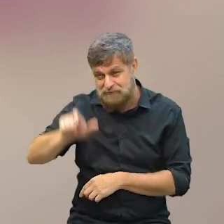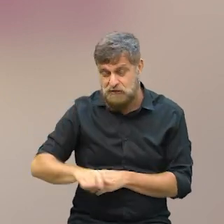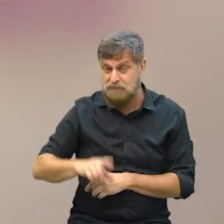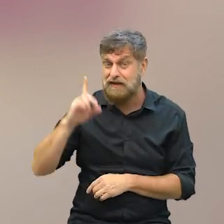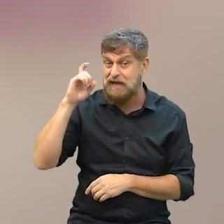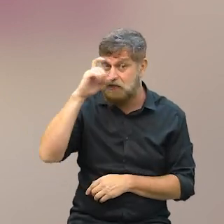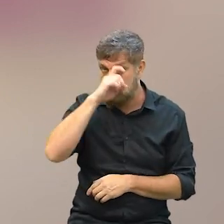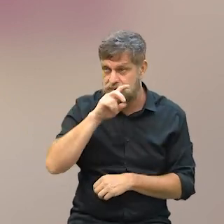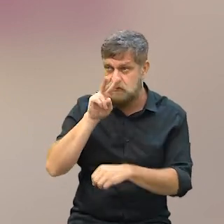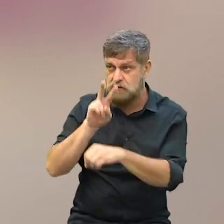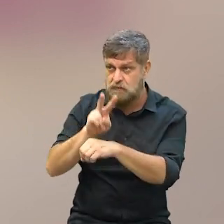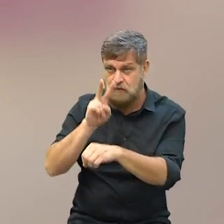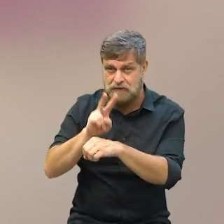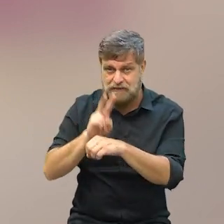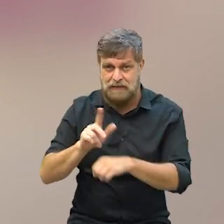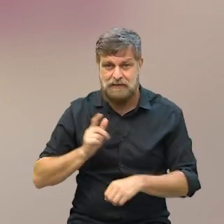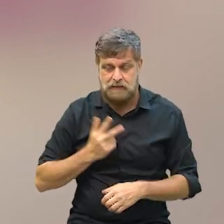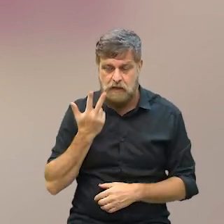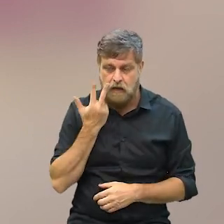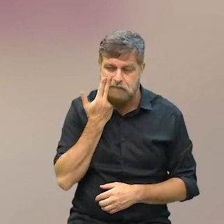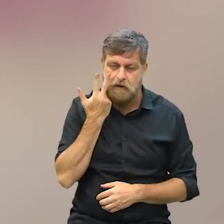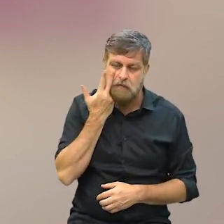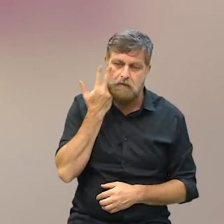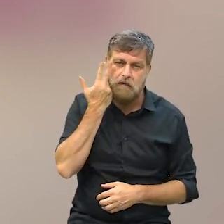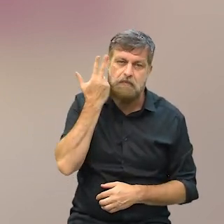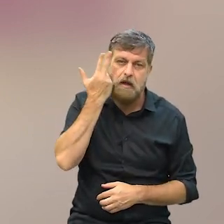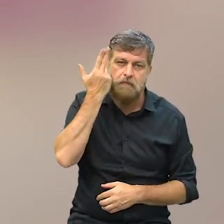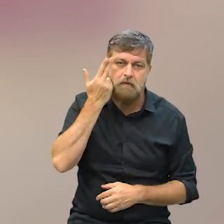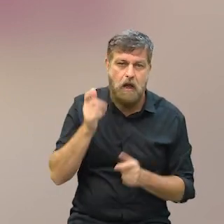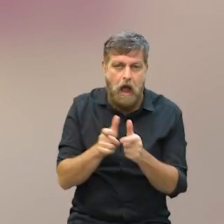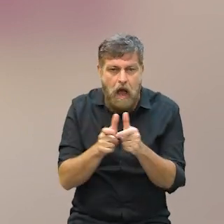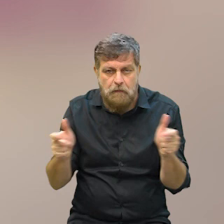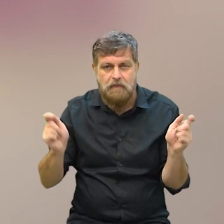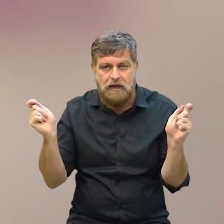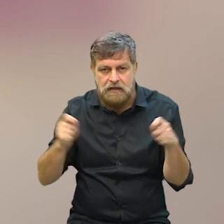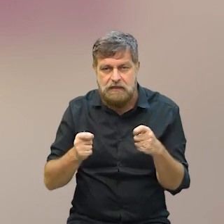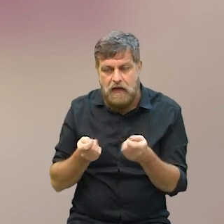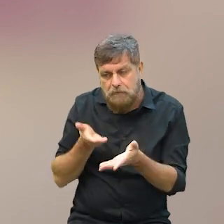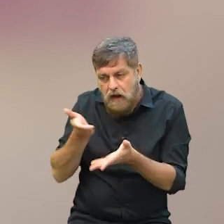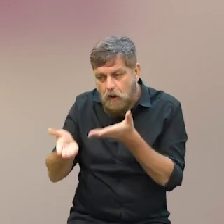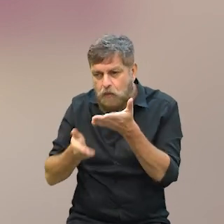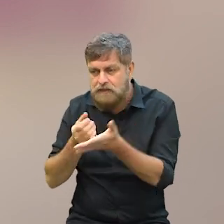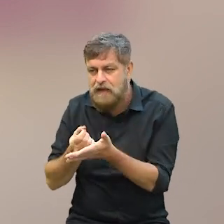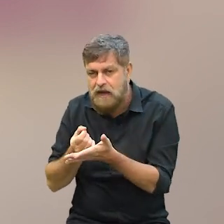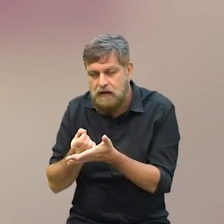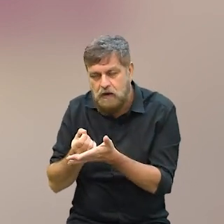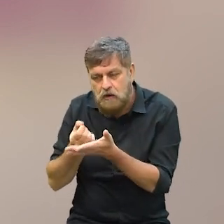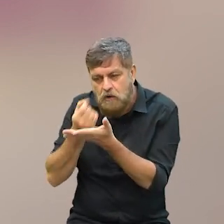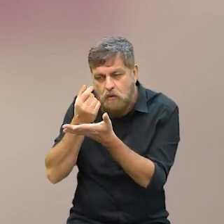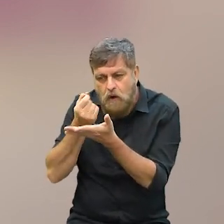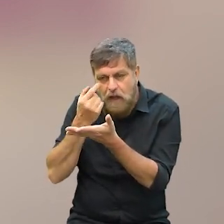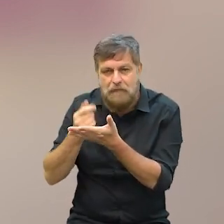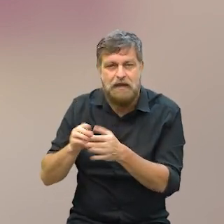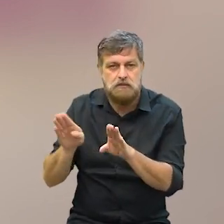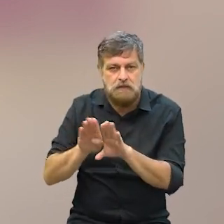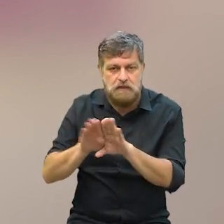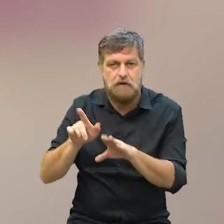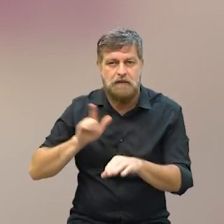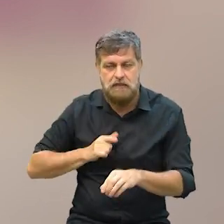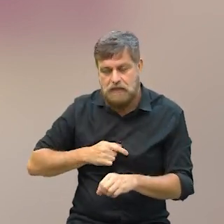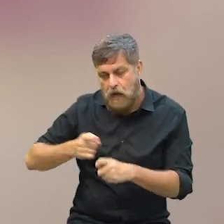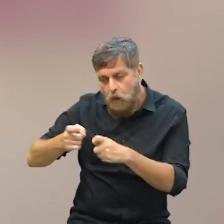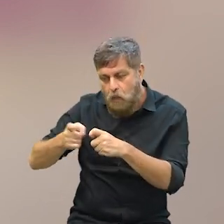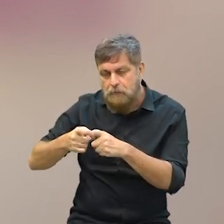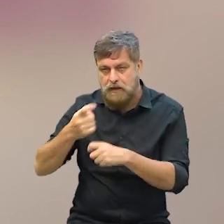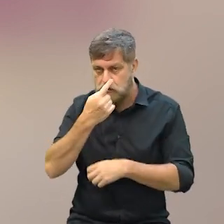difíceis tratamentos, que acabam em cirurgia, mas são poucos. A maioria consegue se tratar com colírio, né, com o oftalmologista lá no